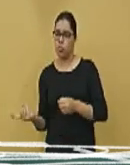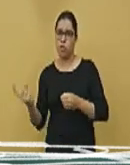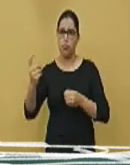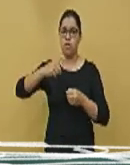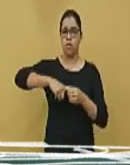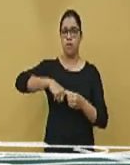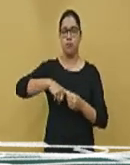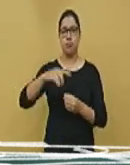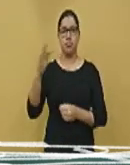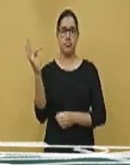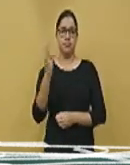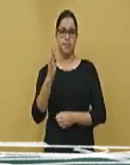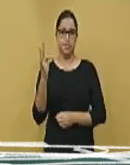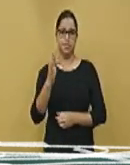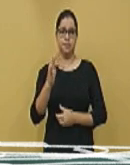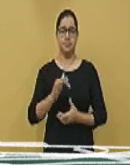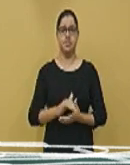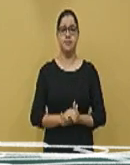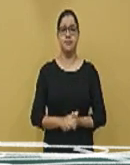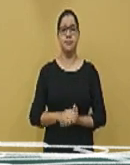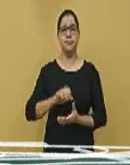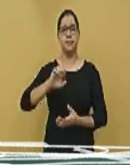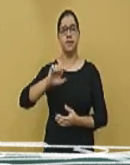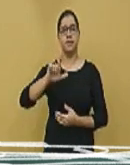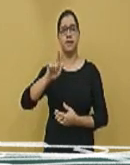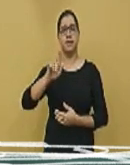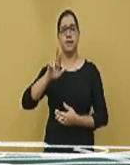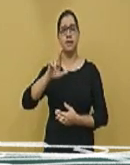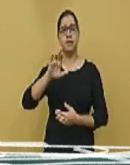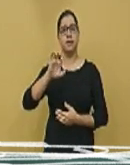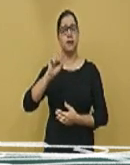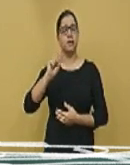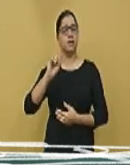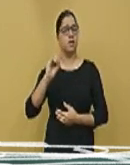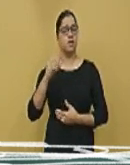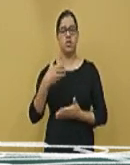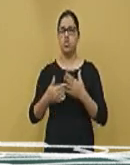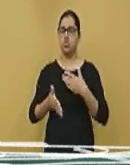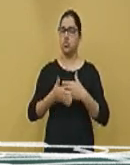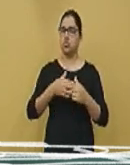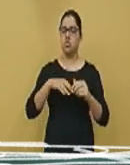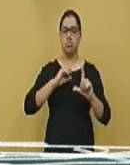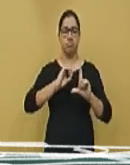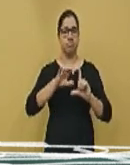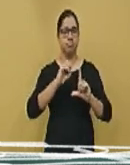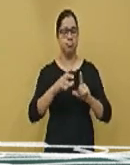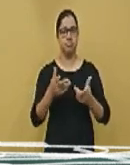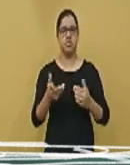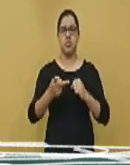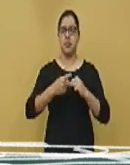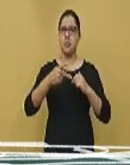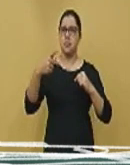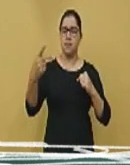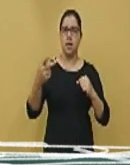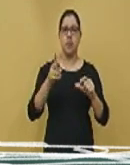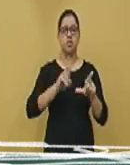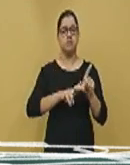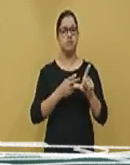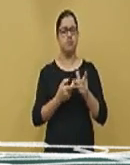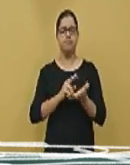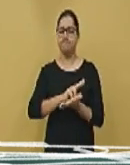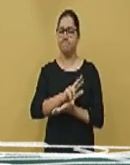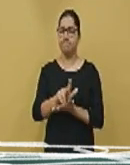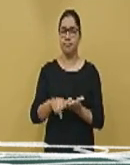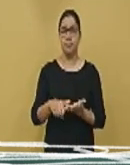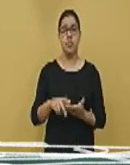seja o egresso de licenciatura, seja de bacharelado, seja da pós-graduação. A universidade precisa criar